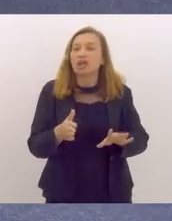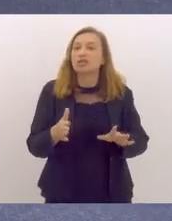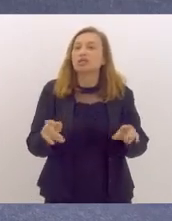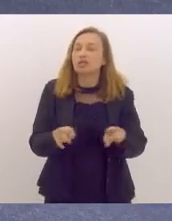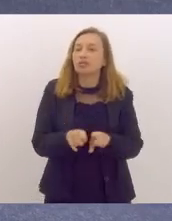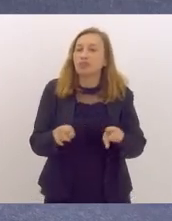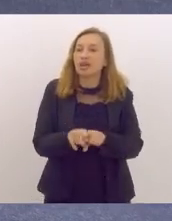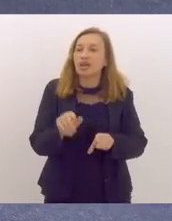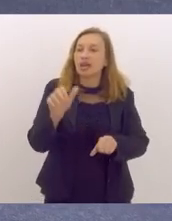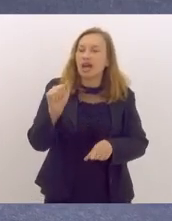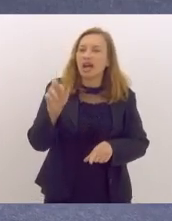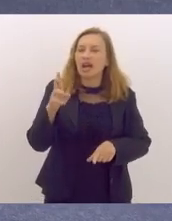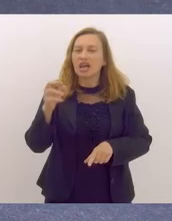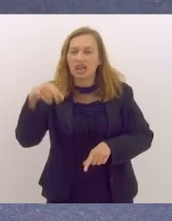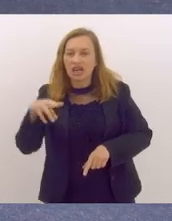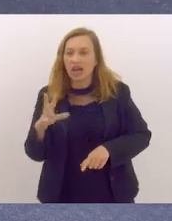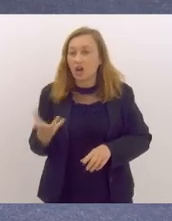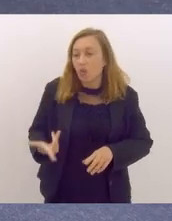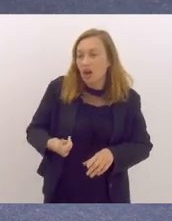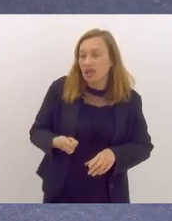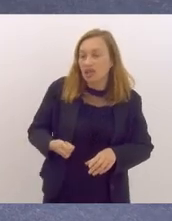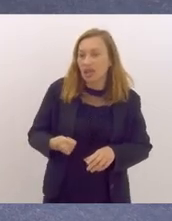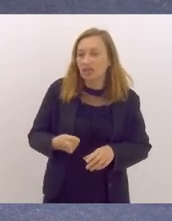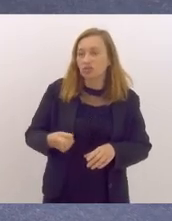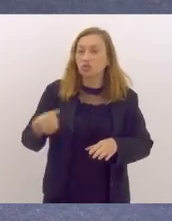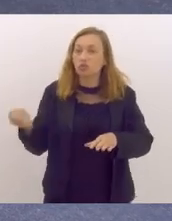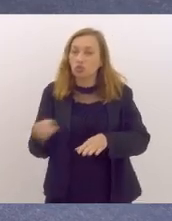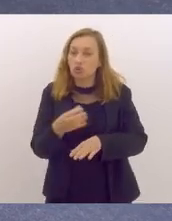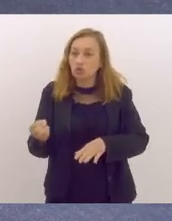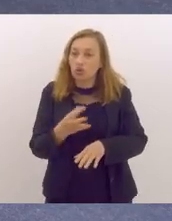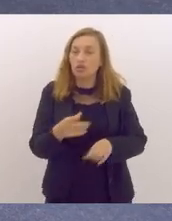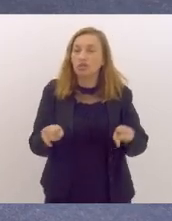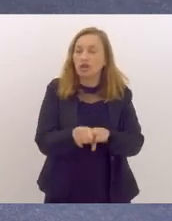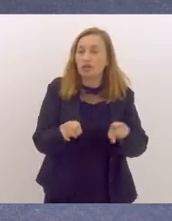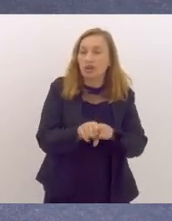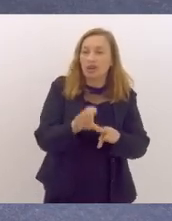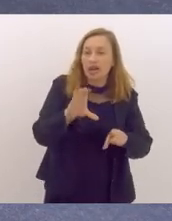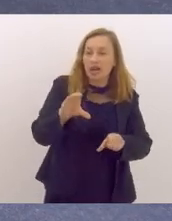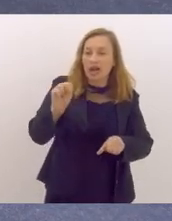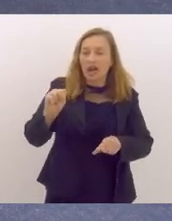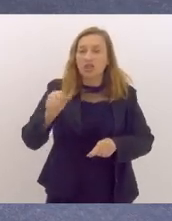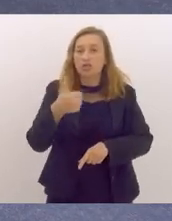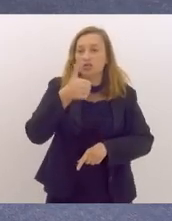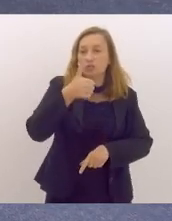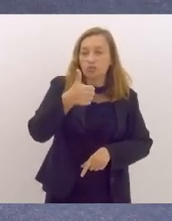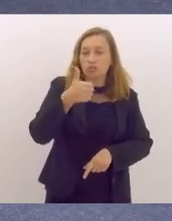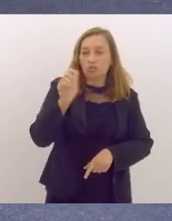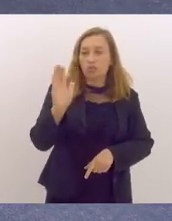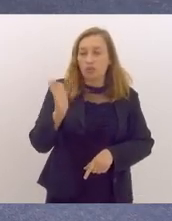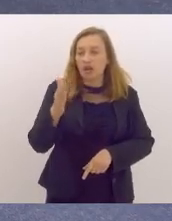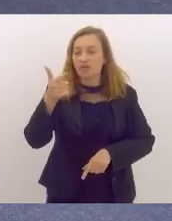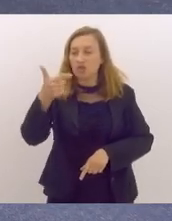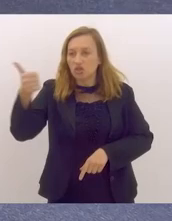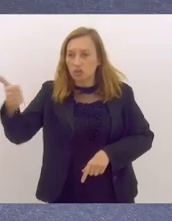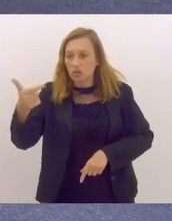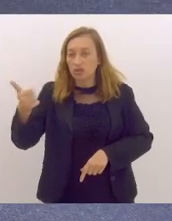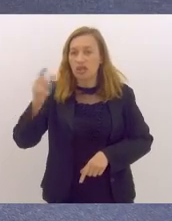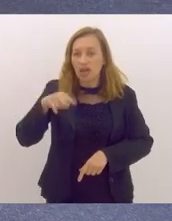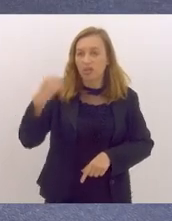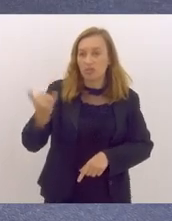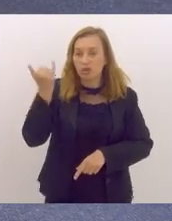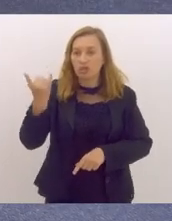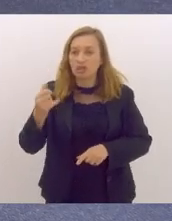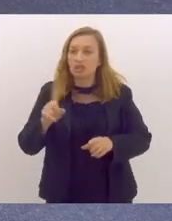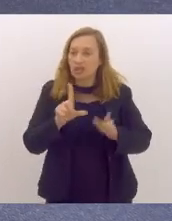GRAM, da paridade dos veteranos, e o CAIS 1/22, que é de suma importância, pois está atrasado